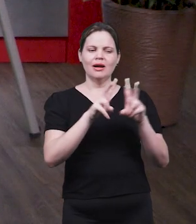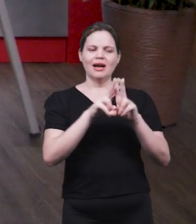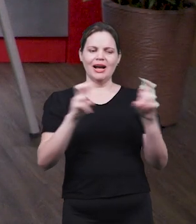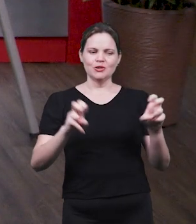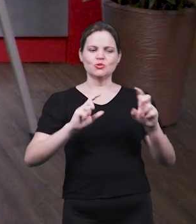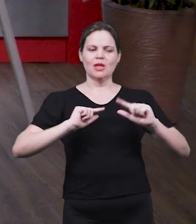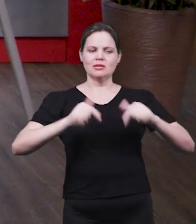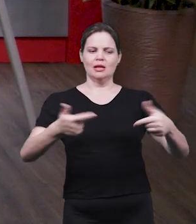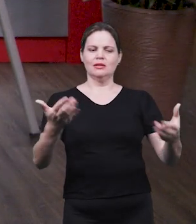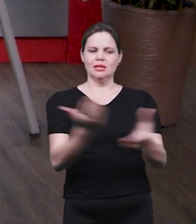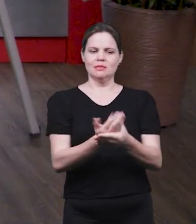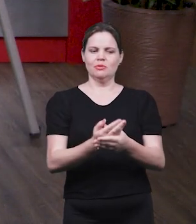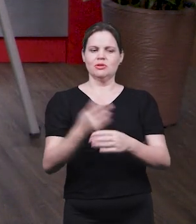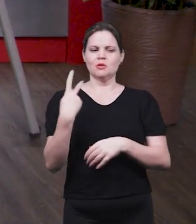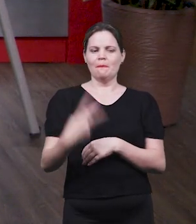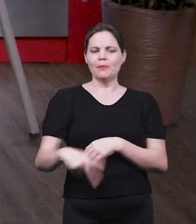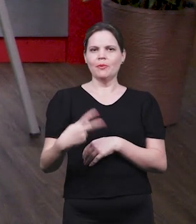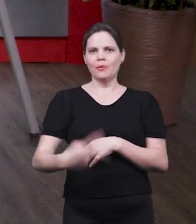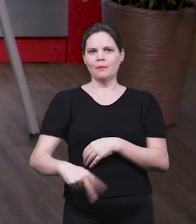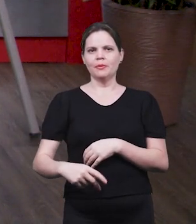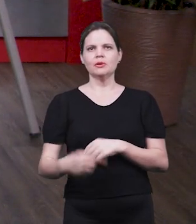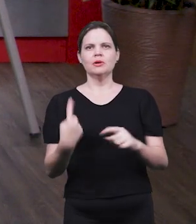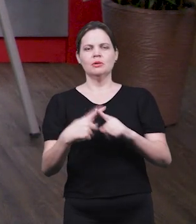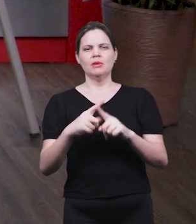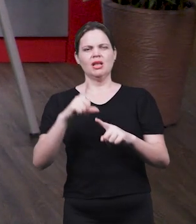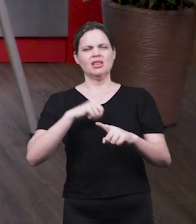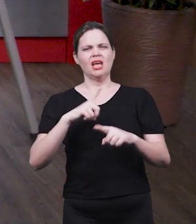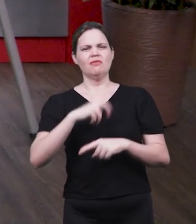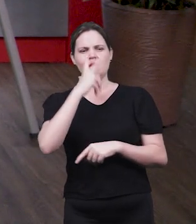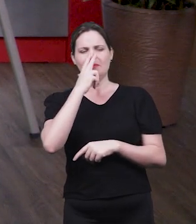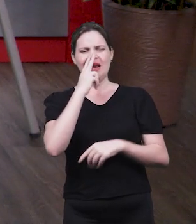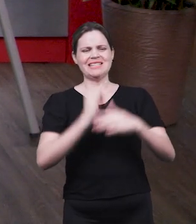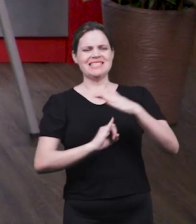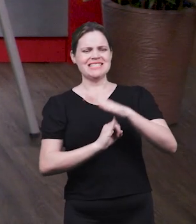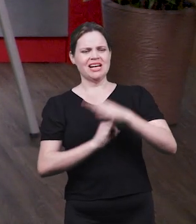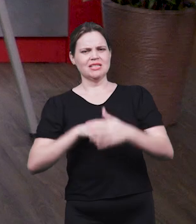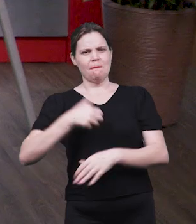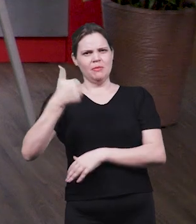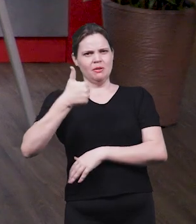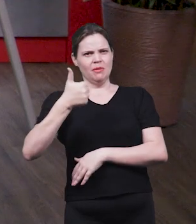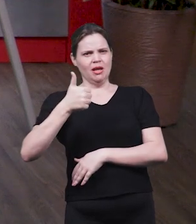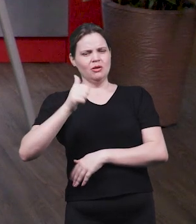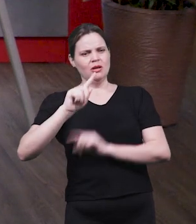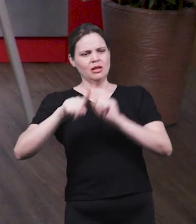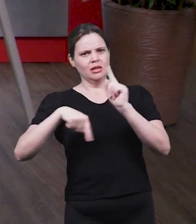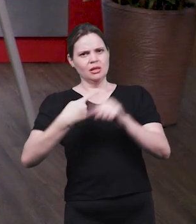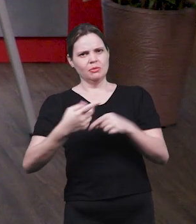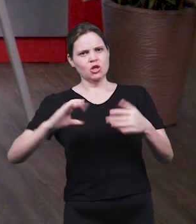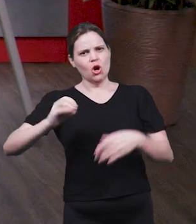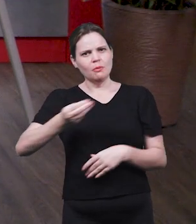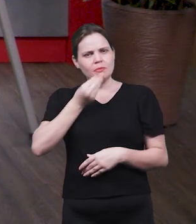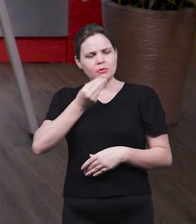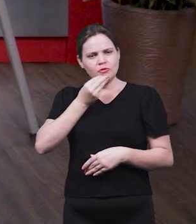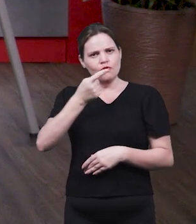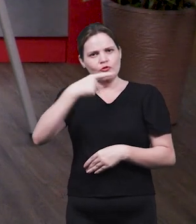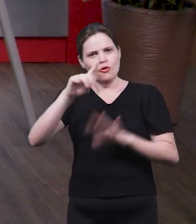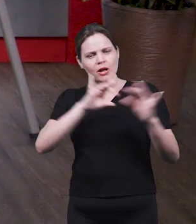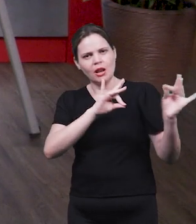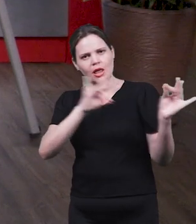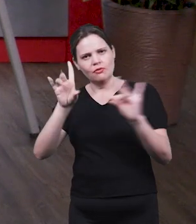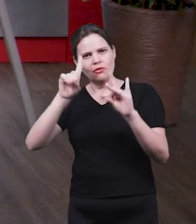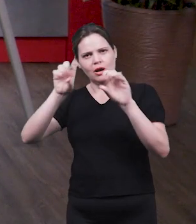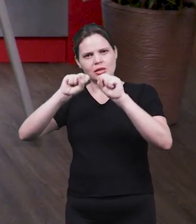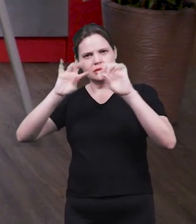pública também. Ela tinha tido uma sentença de primeiro grau, salvo engano, favorável, não foi? Exatamente. E hoje está sendo discutido no STJ.